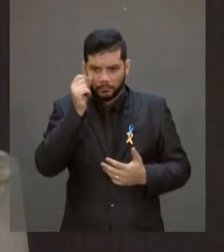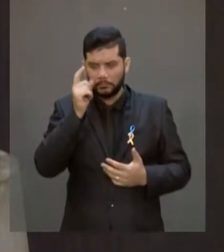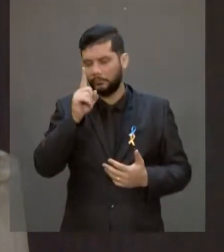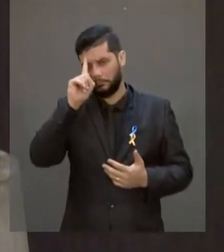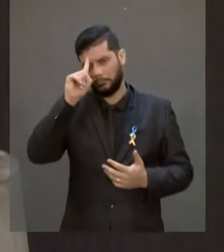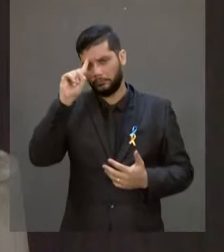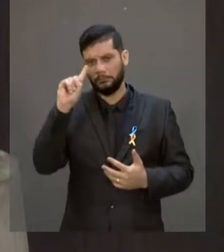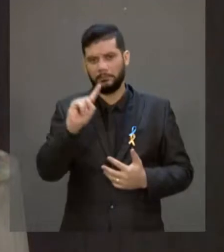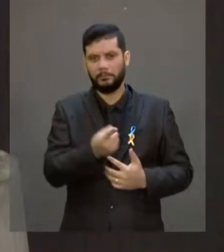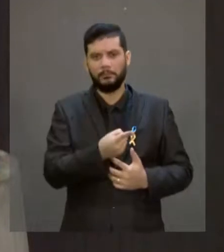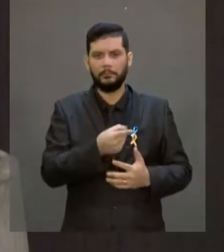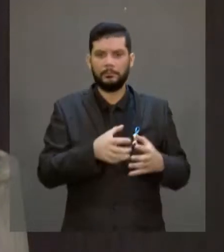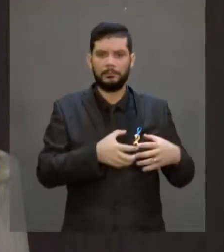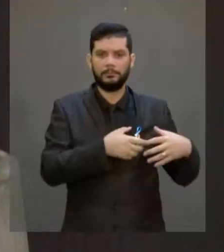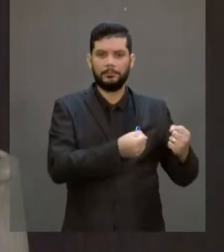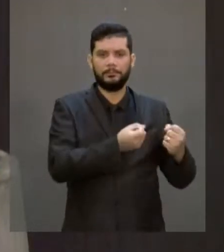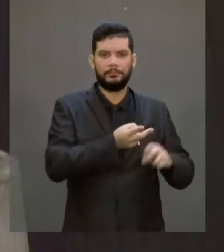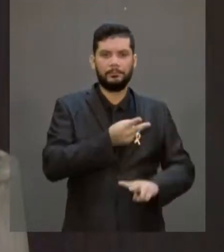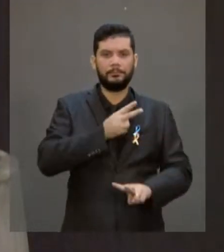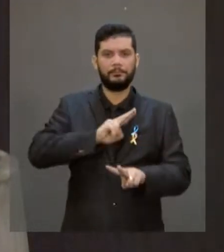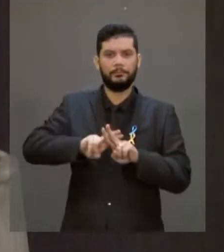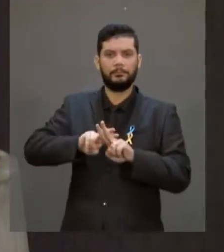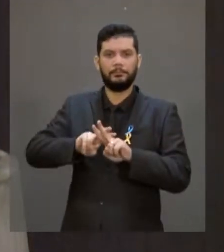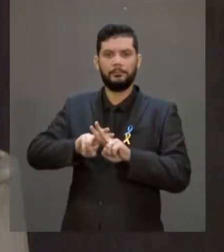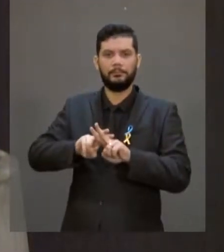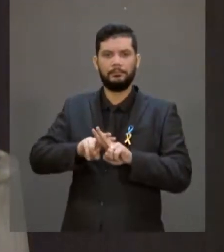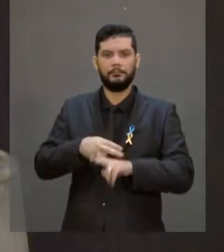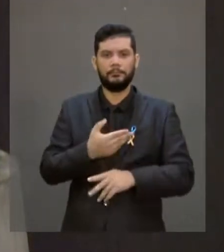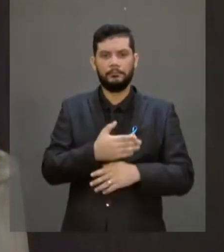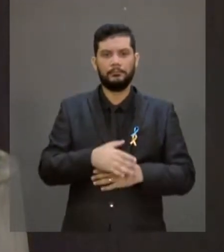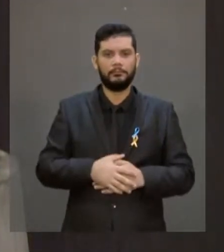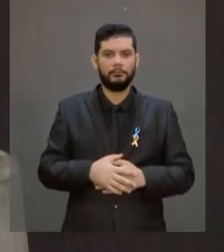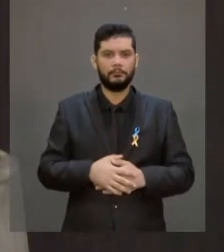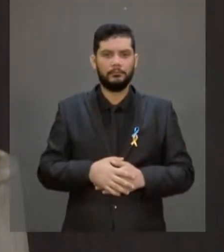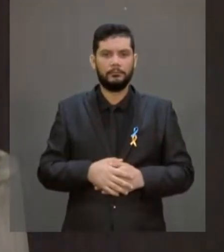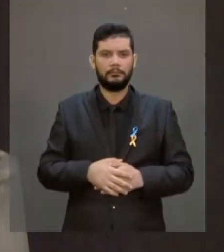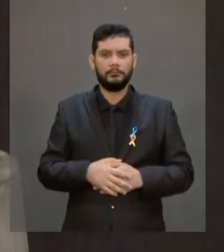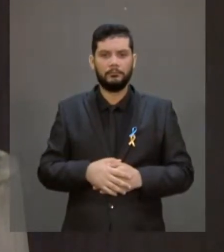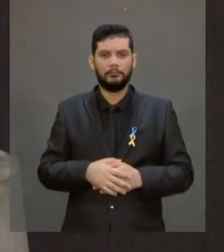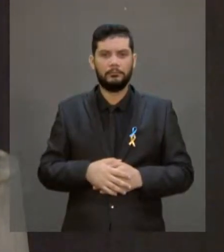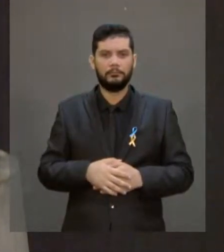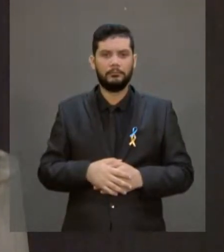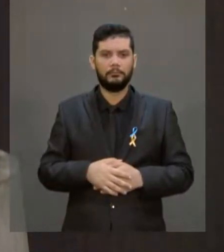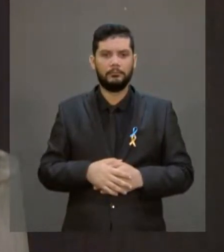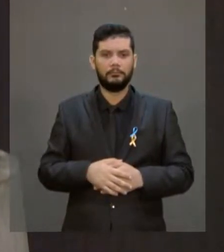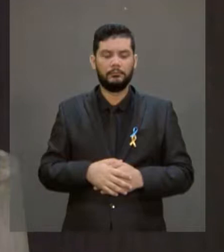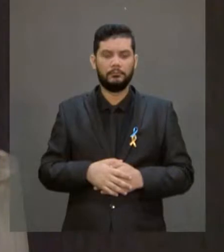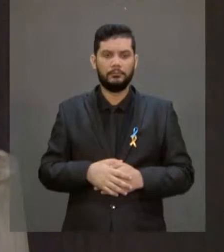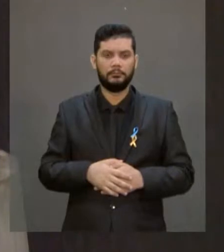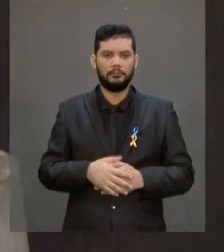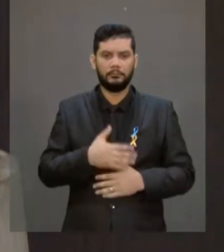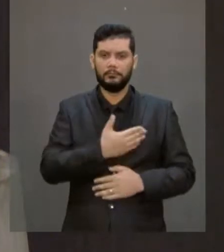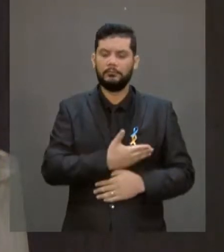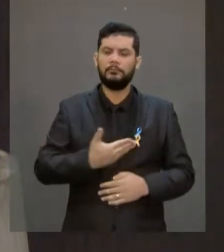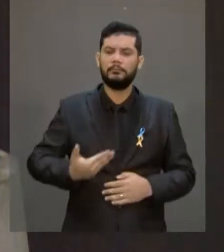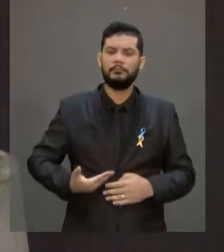determinou a prisão no presídio militar desse agente. Mas eu não queria me ater a esse fato, governador Camilo